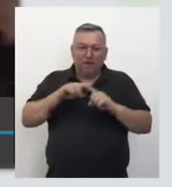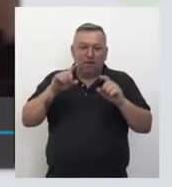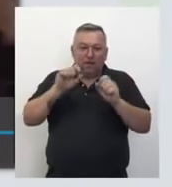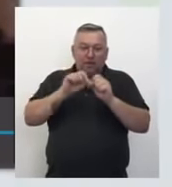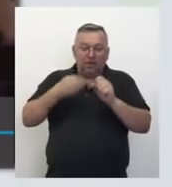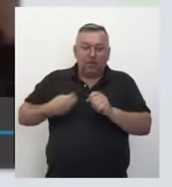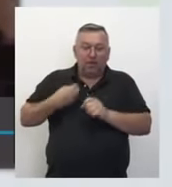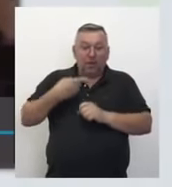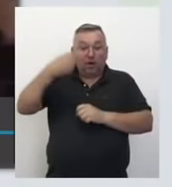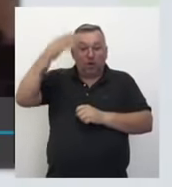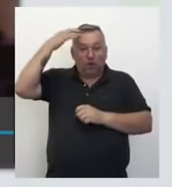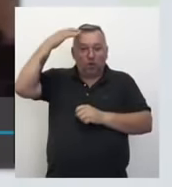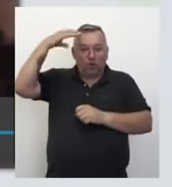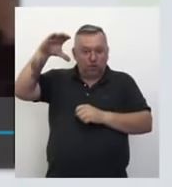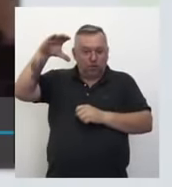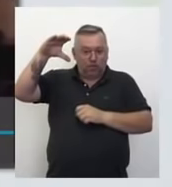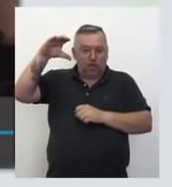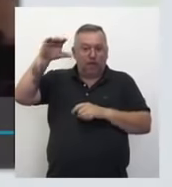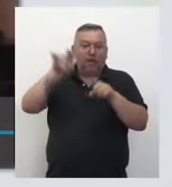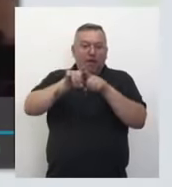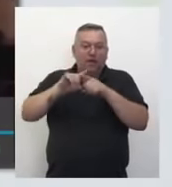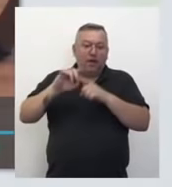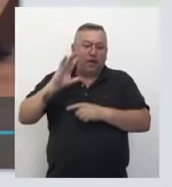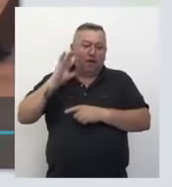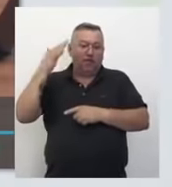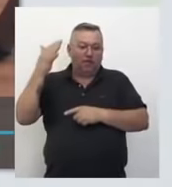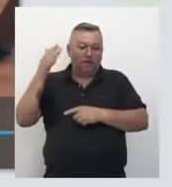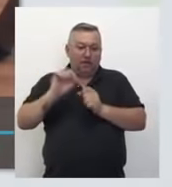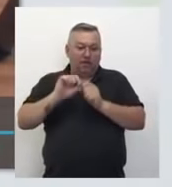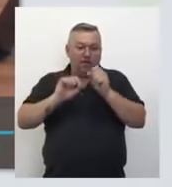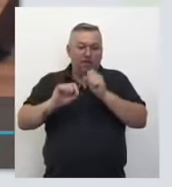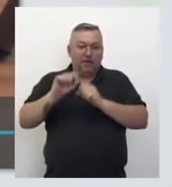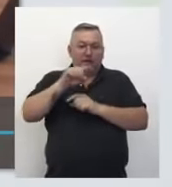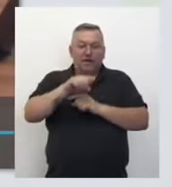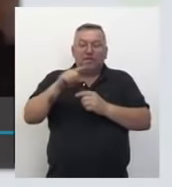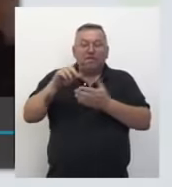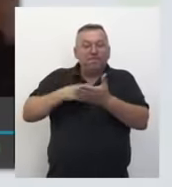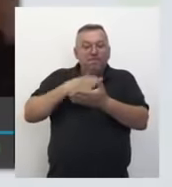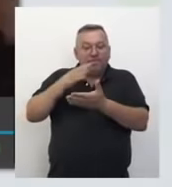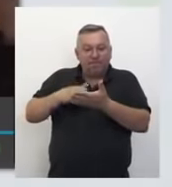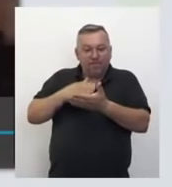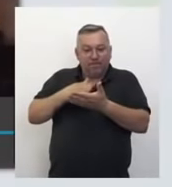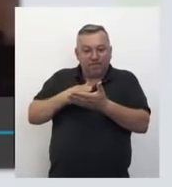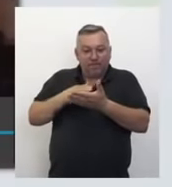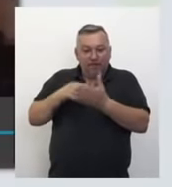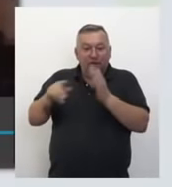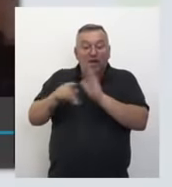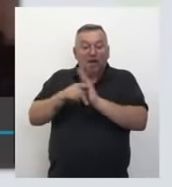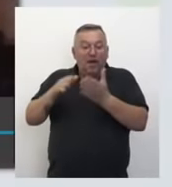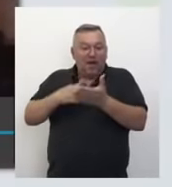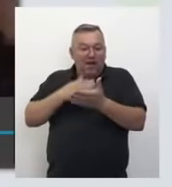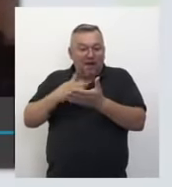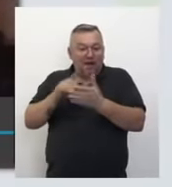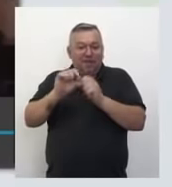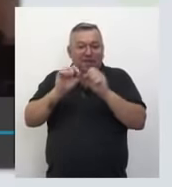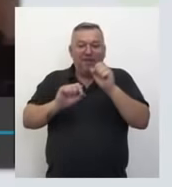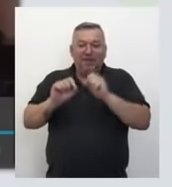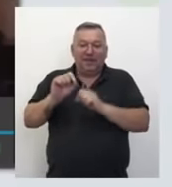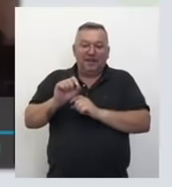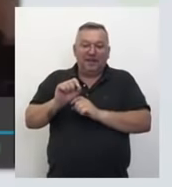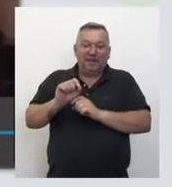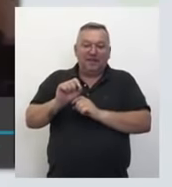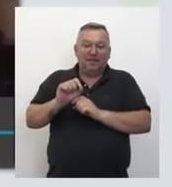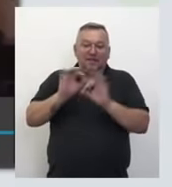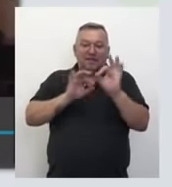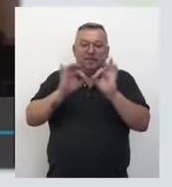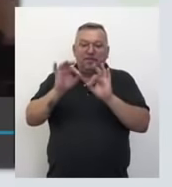em Curitiba. E eu decidi, então, que eu vou pegar esses recortes aqui de revista para